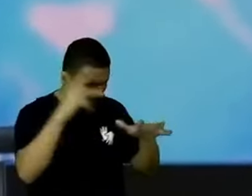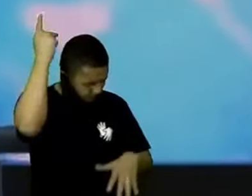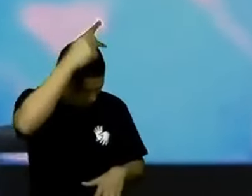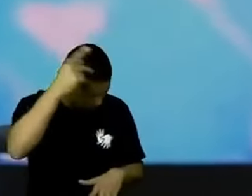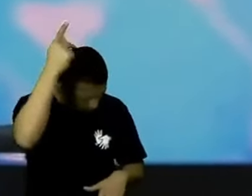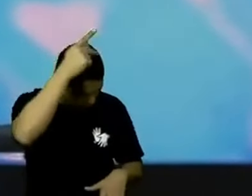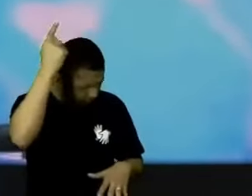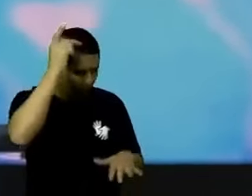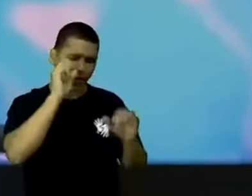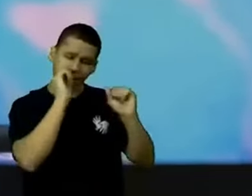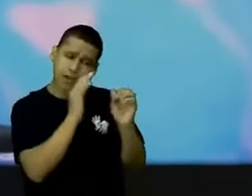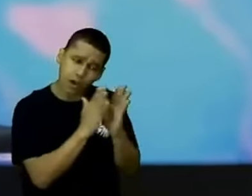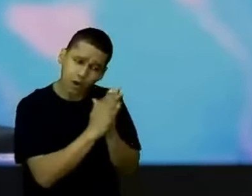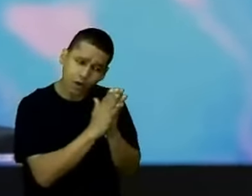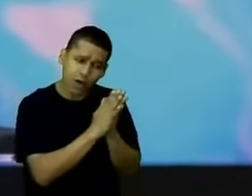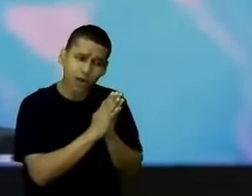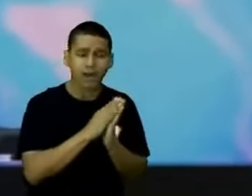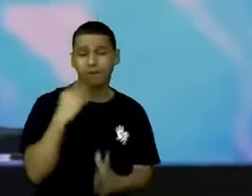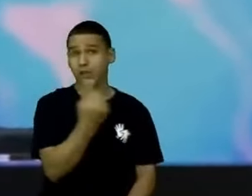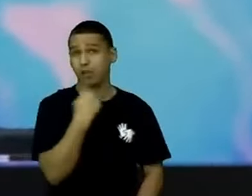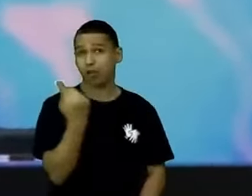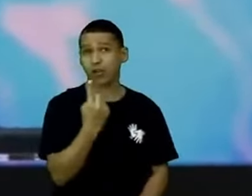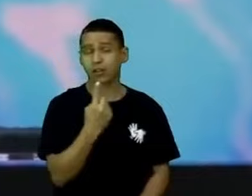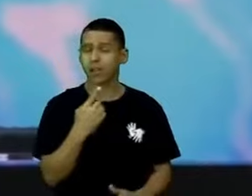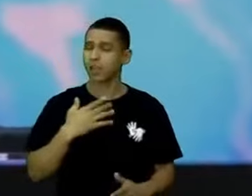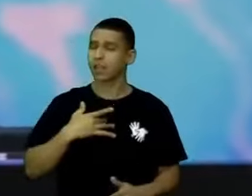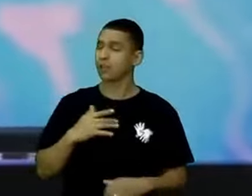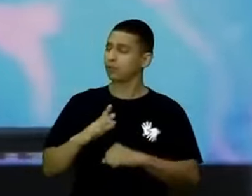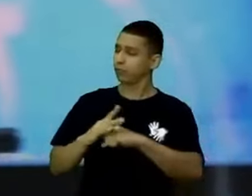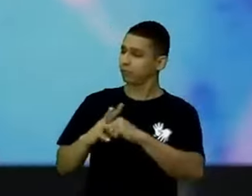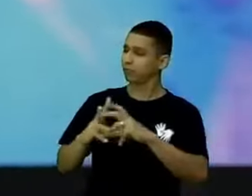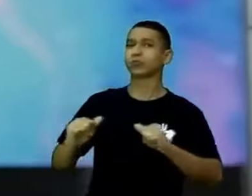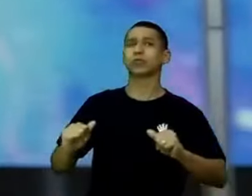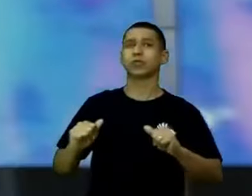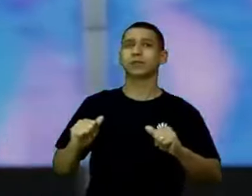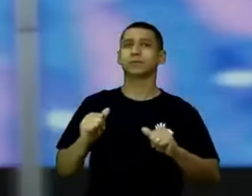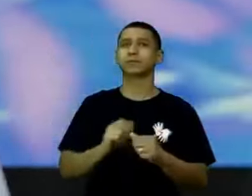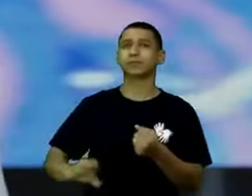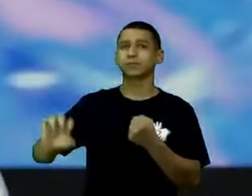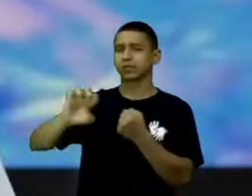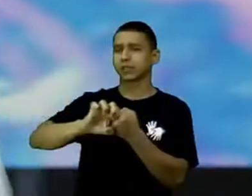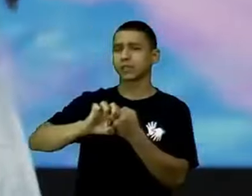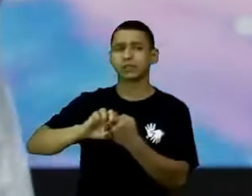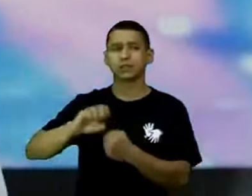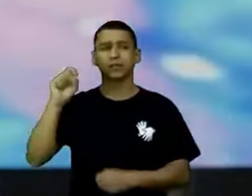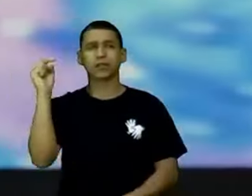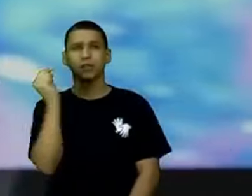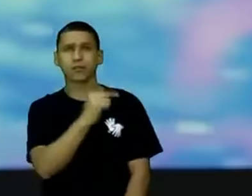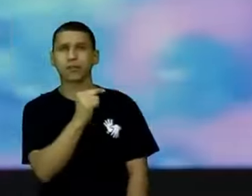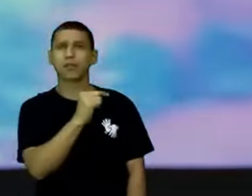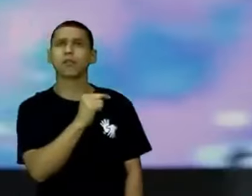Gabriela, vai rodar e eu vou ser curado. E aí Eliseu lá de dentro fala, vai lá e avisa para Naamã.